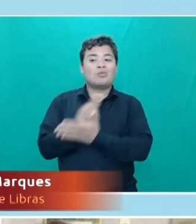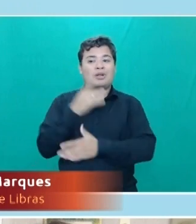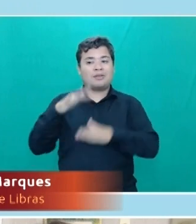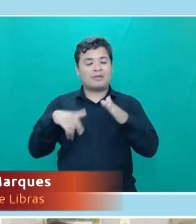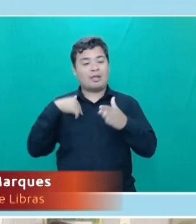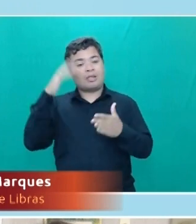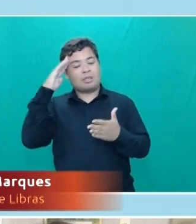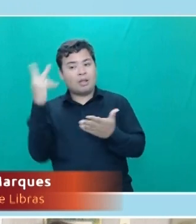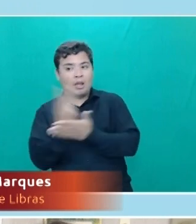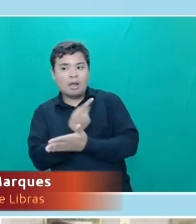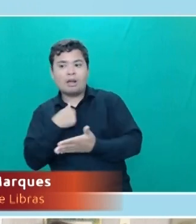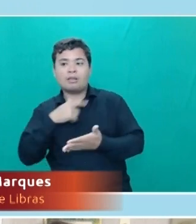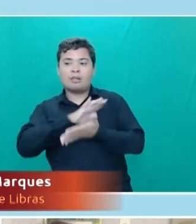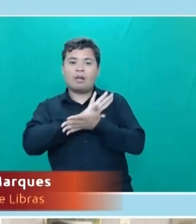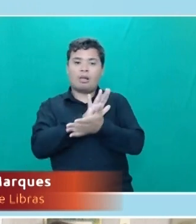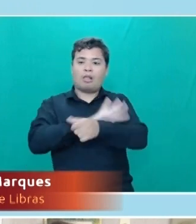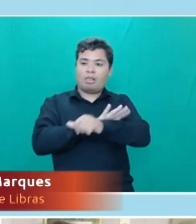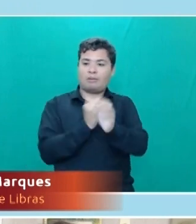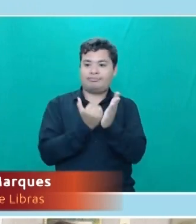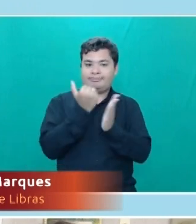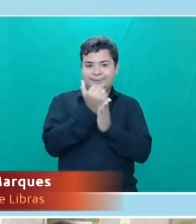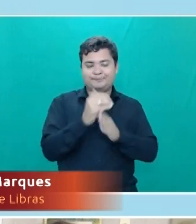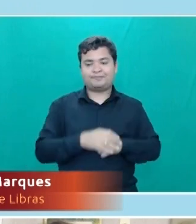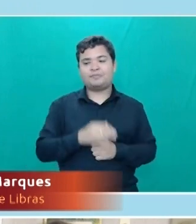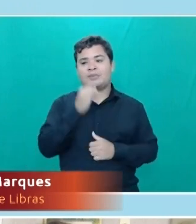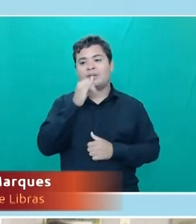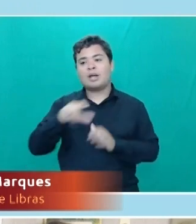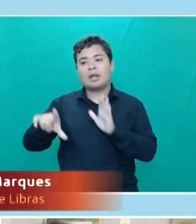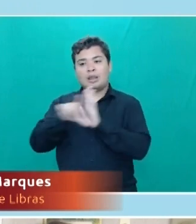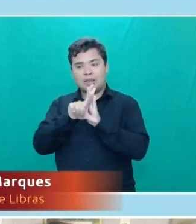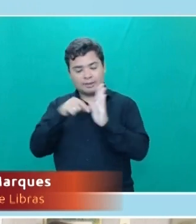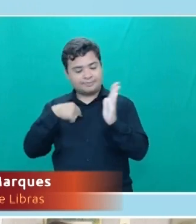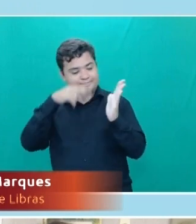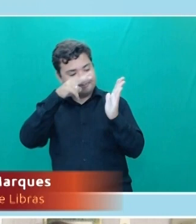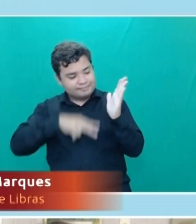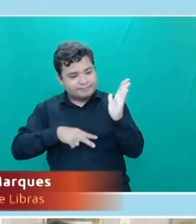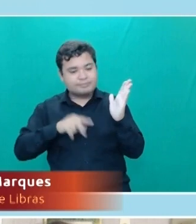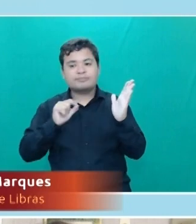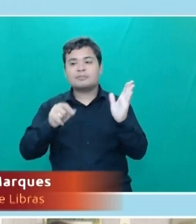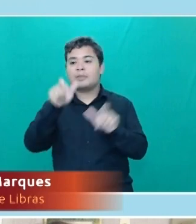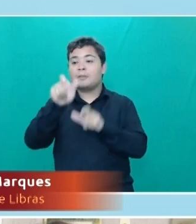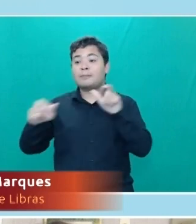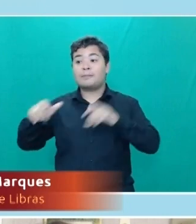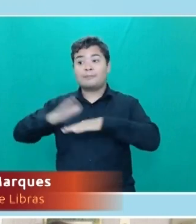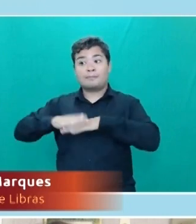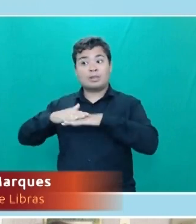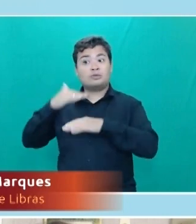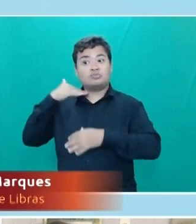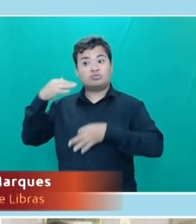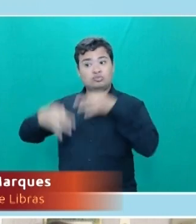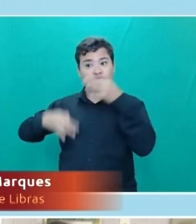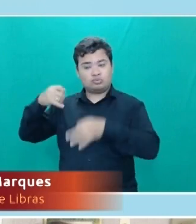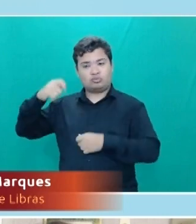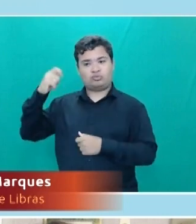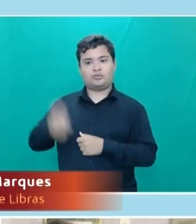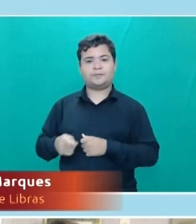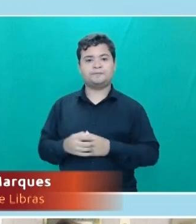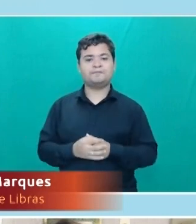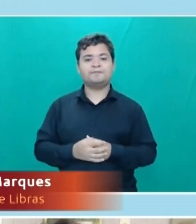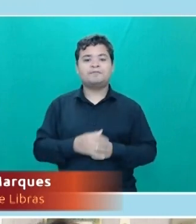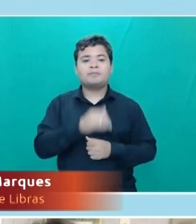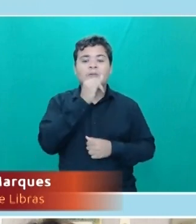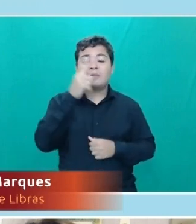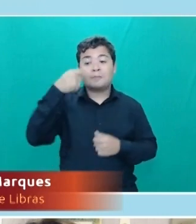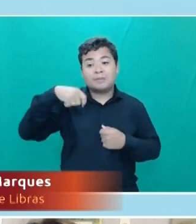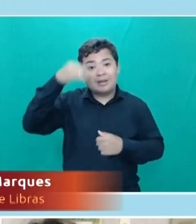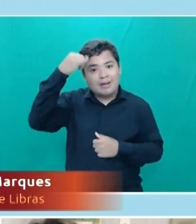A gente sabe que existe a lei e a gente sabe quem aplica a lei, quem interpreta a lei, que são os juristas. E a legislação para evitar, por exemplo, situações como